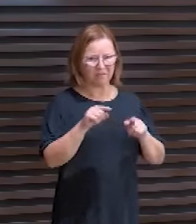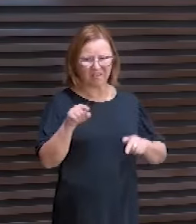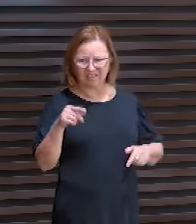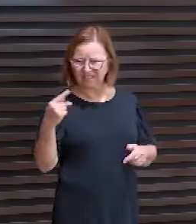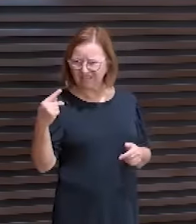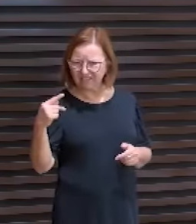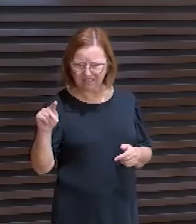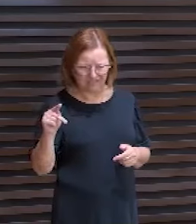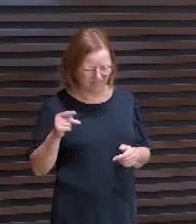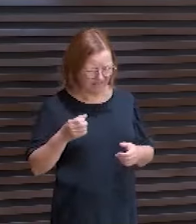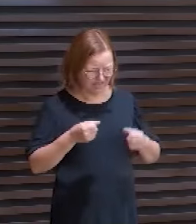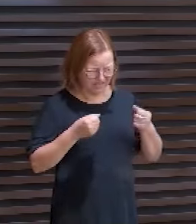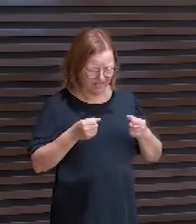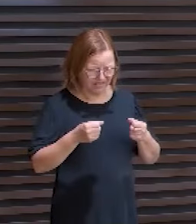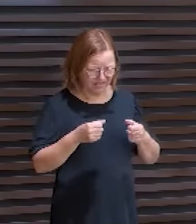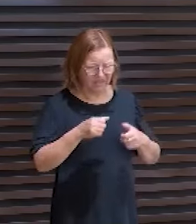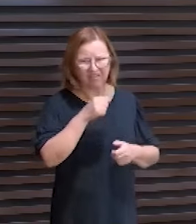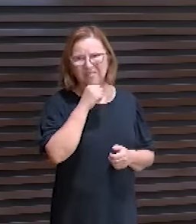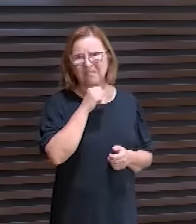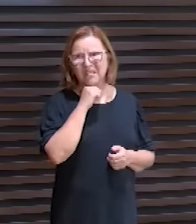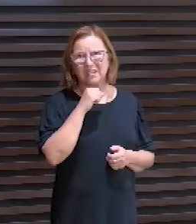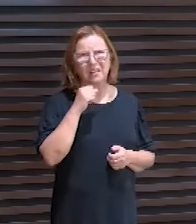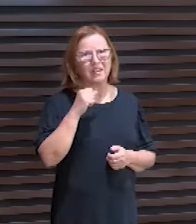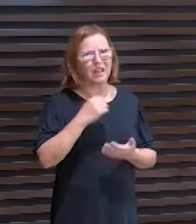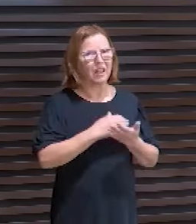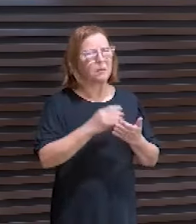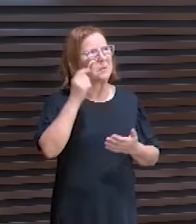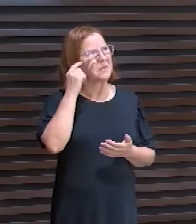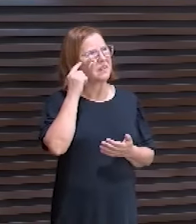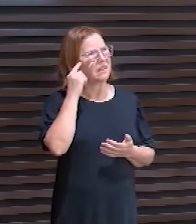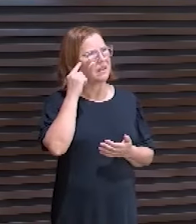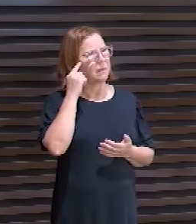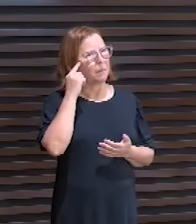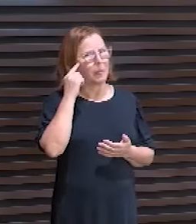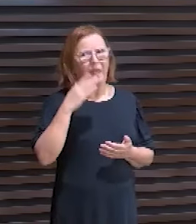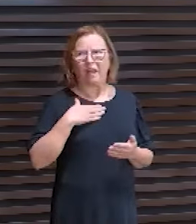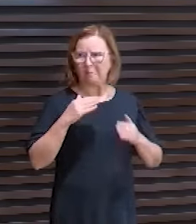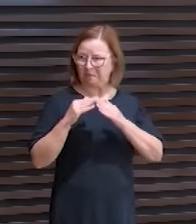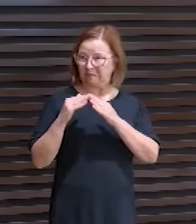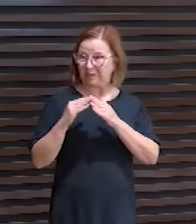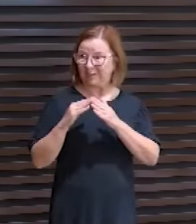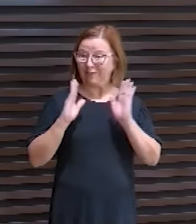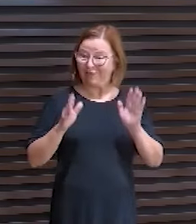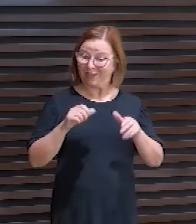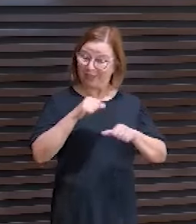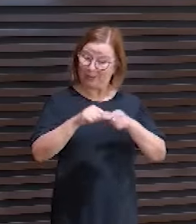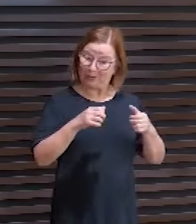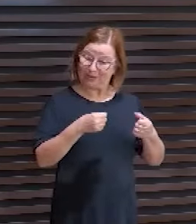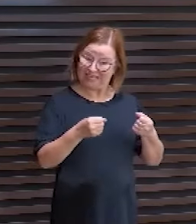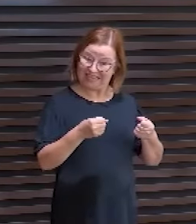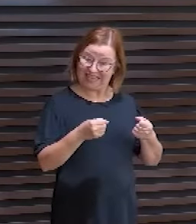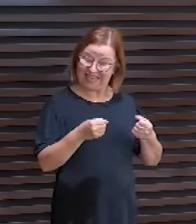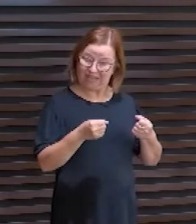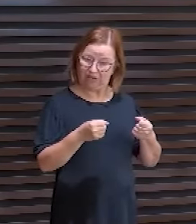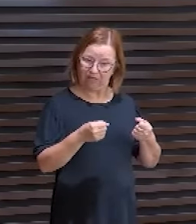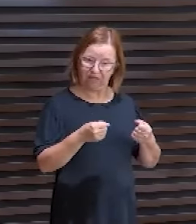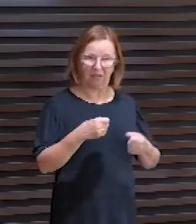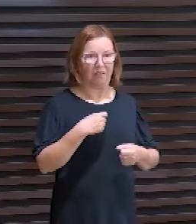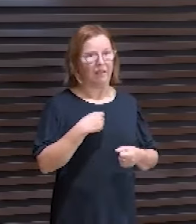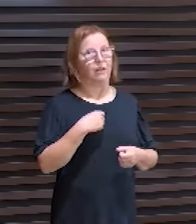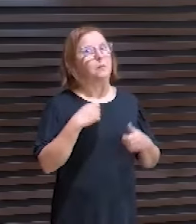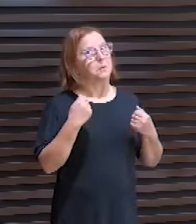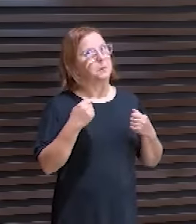ele começou gente eu preciso trocar de carro olha só meu vizinho aqui ó já trocou o outro aqui já trocou eu tenho que trocar de